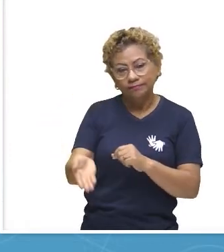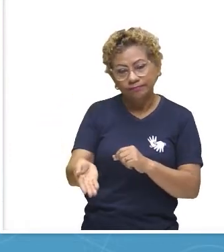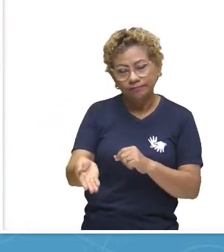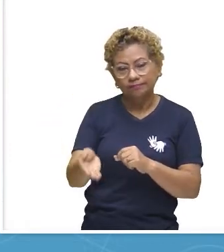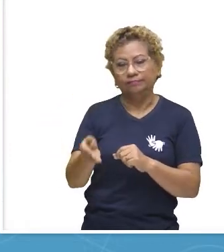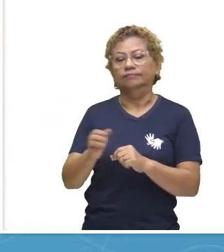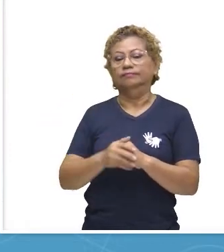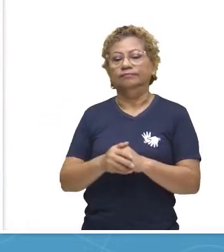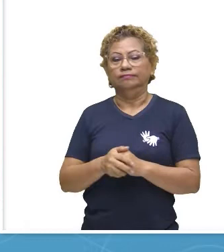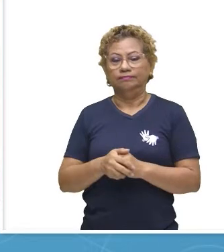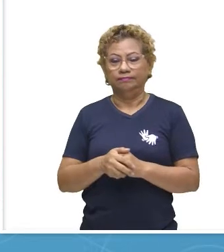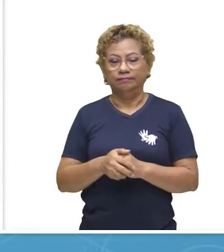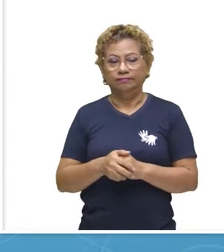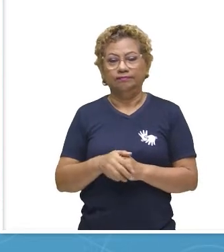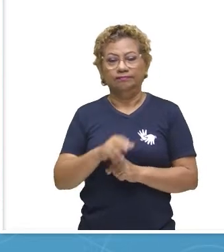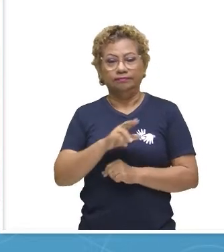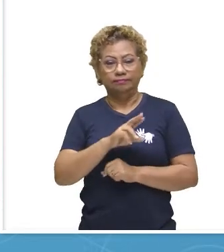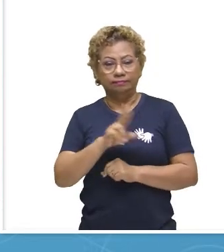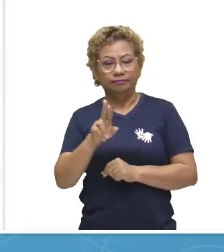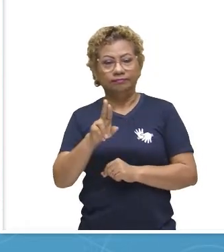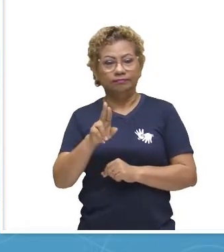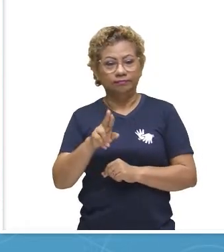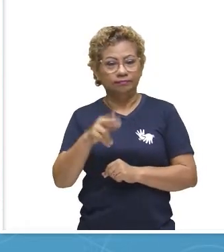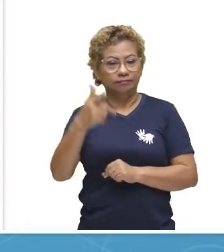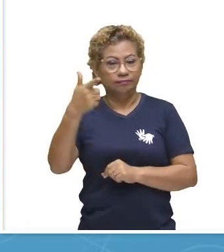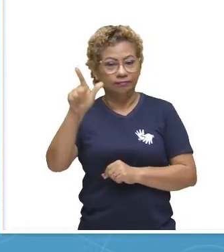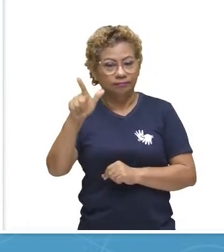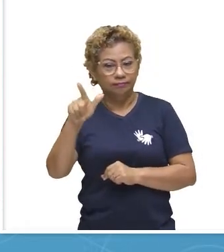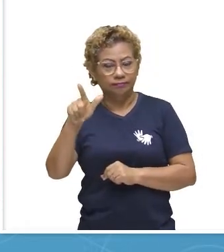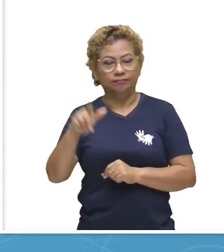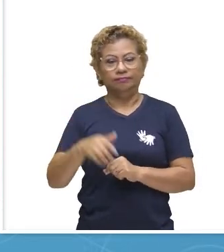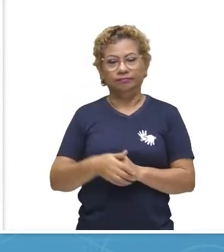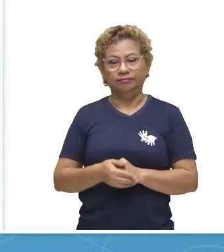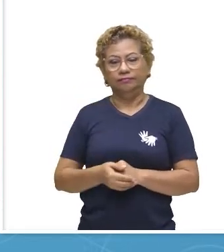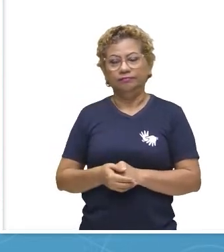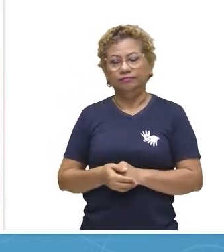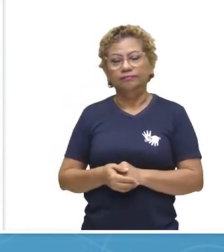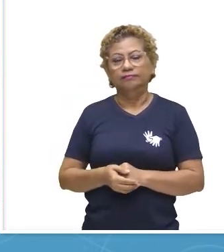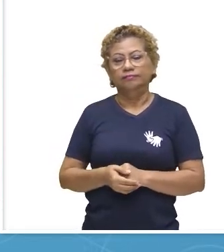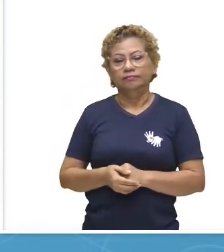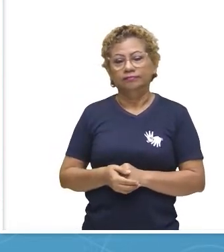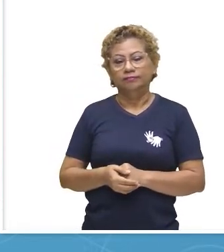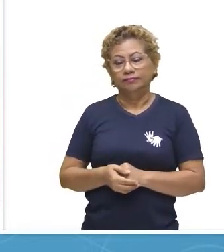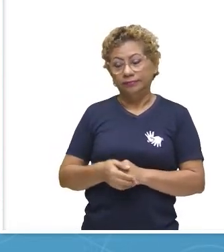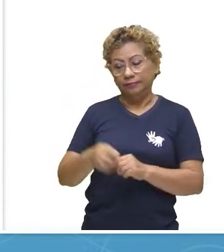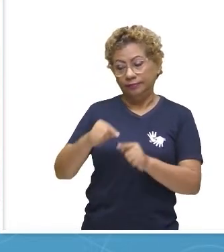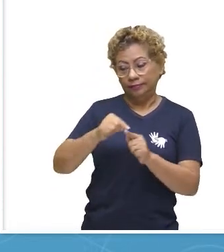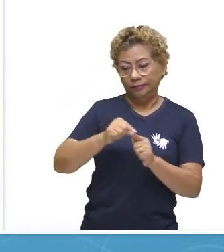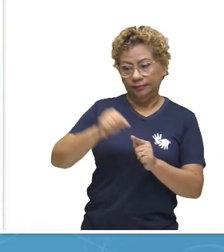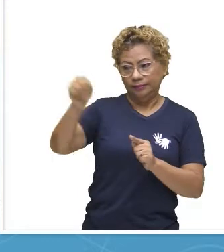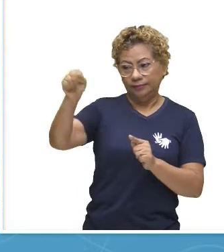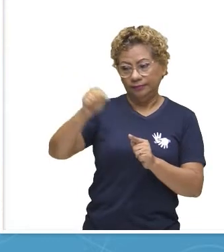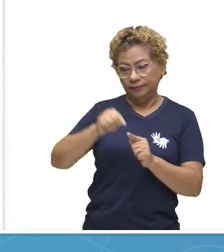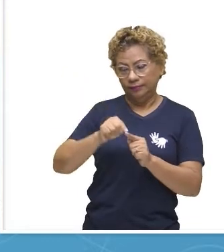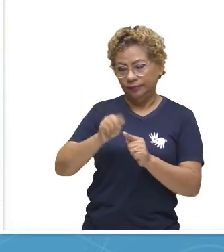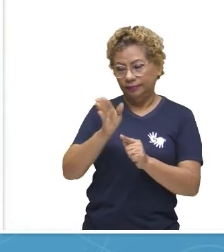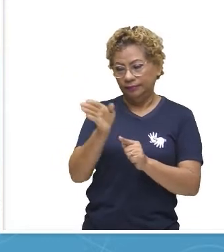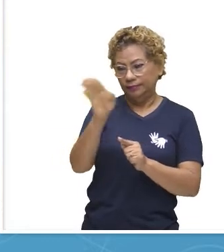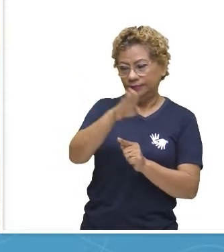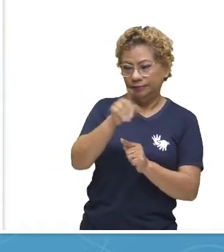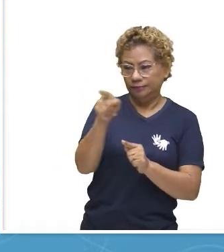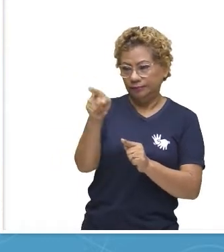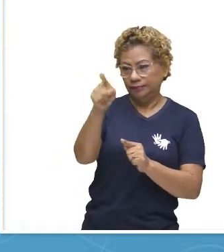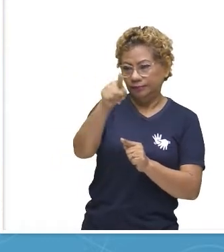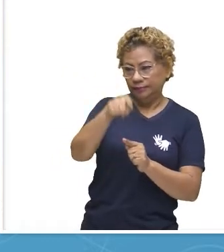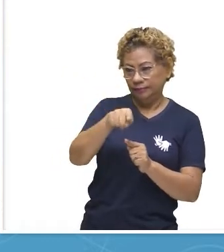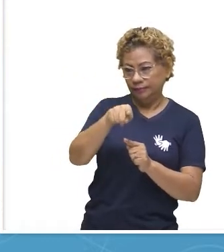transversal e, além disso, estão entre as duas retas paralelas. Beleza, já sei